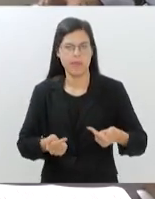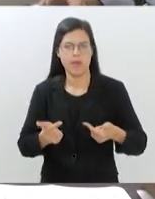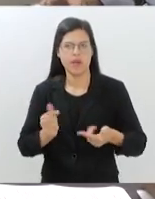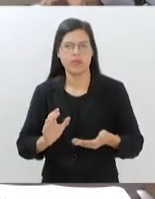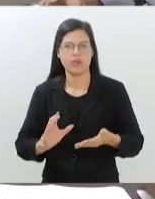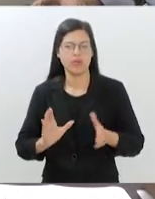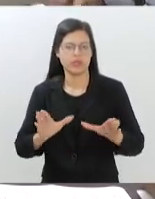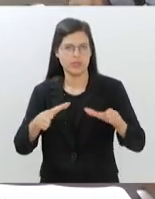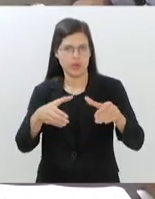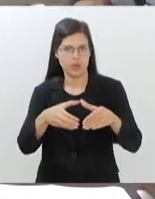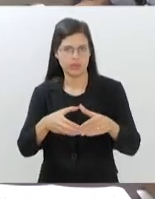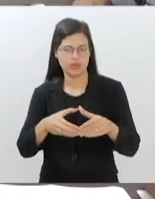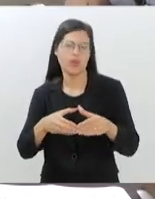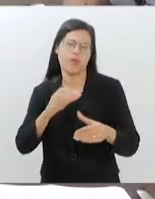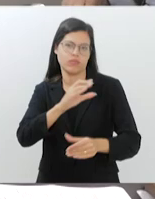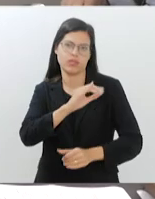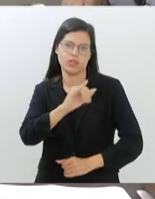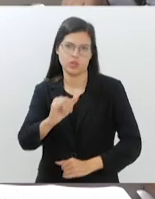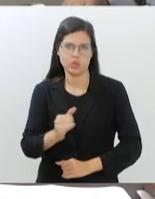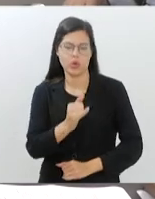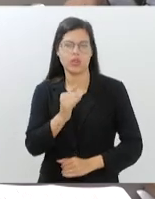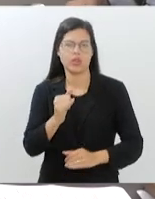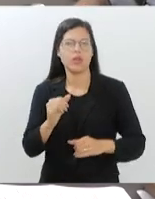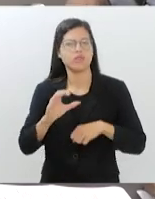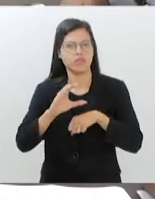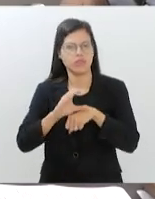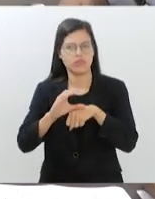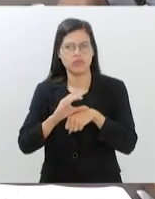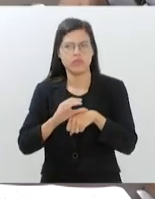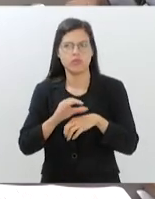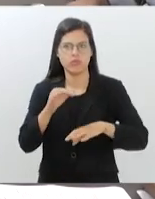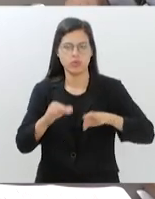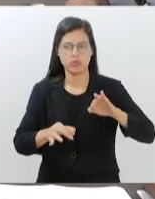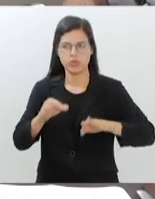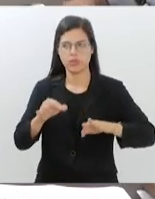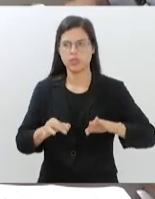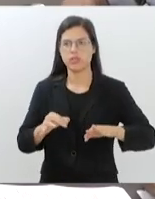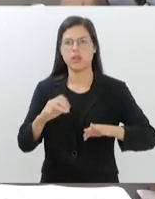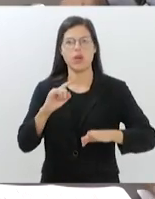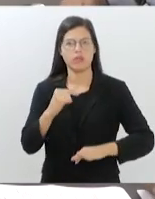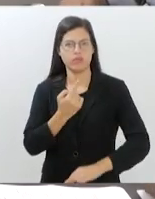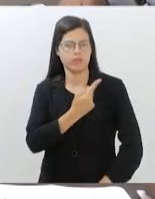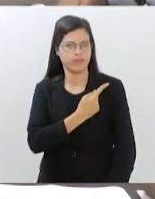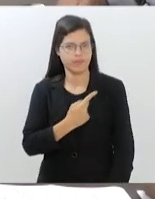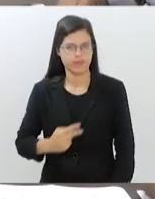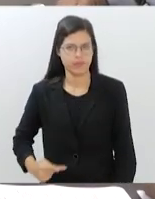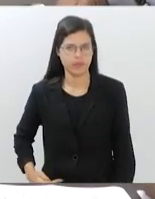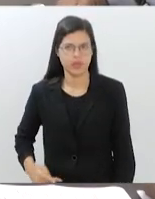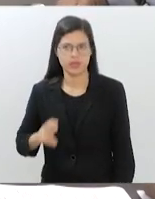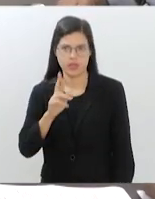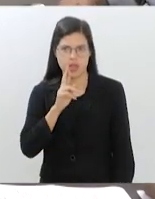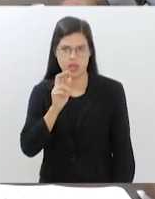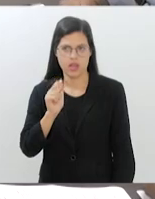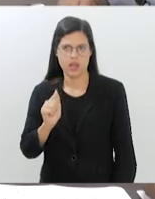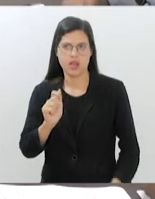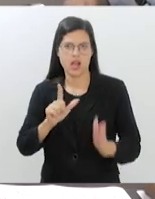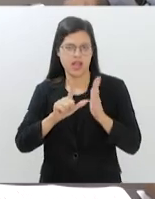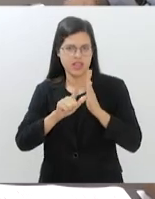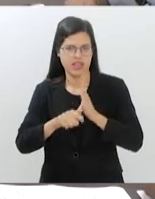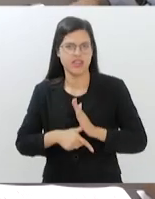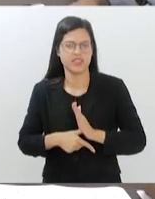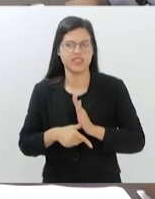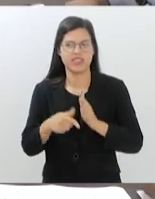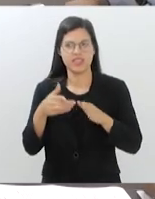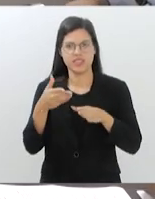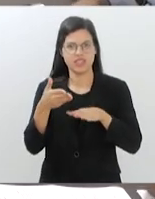comissão de constituição e justiça nosso Presidente Rodrigo Amorim eh vai precisar se atrasar está caminho